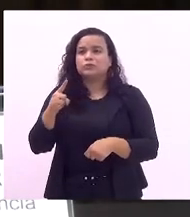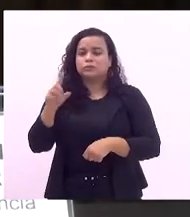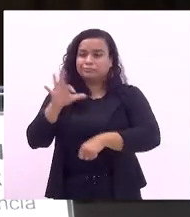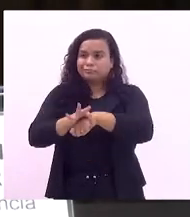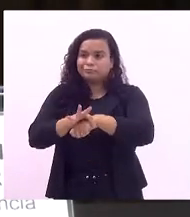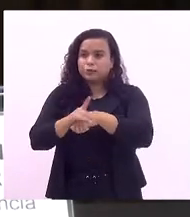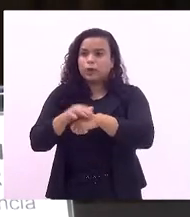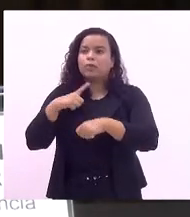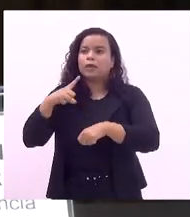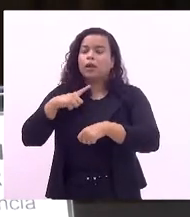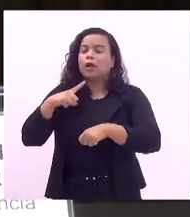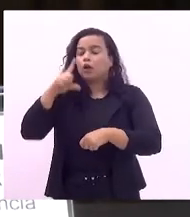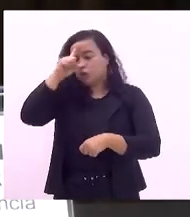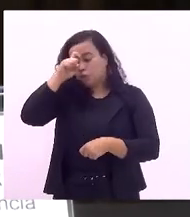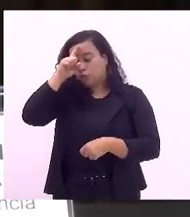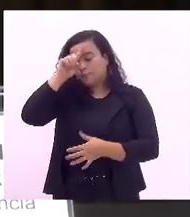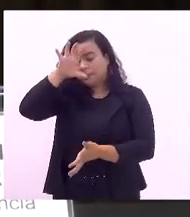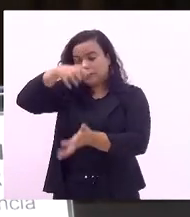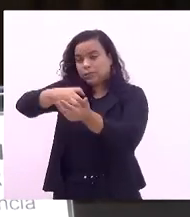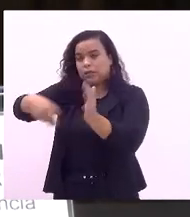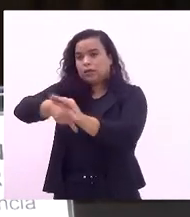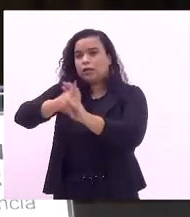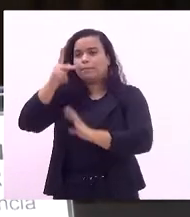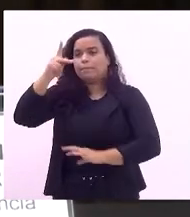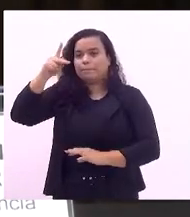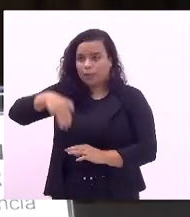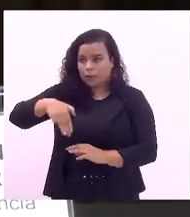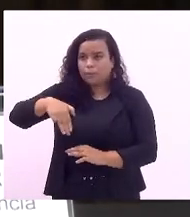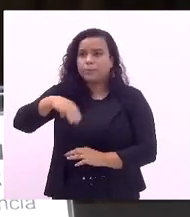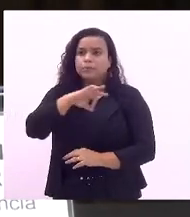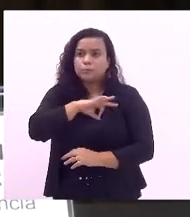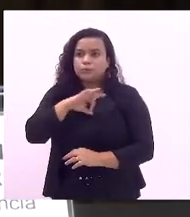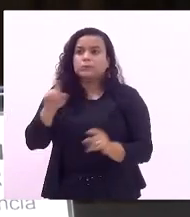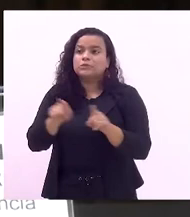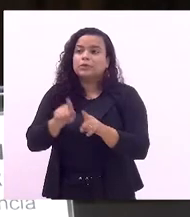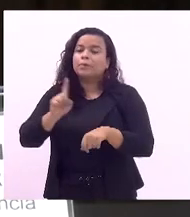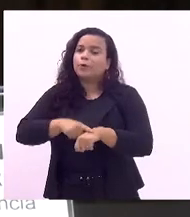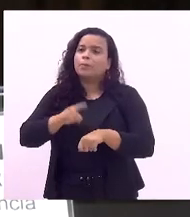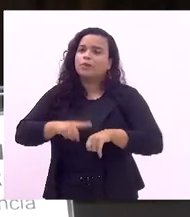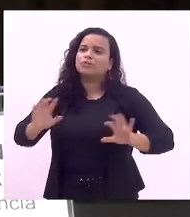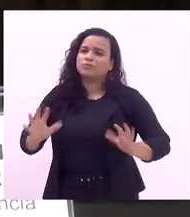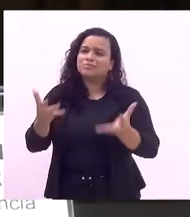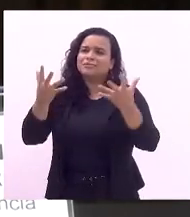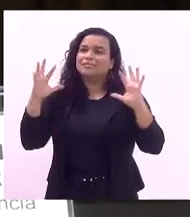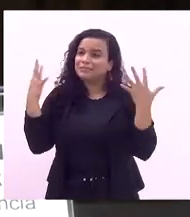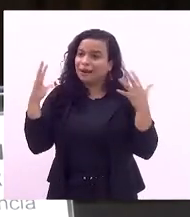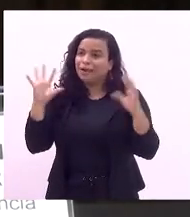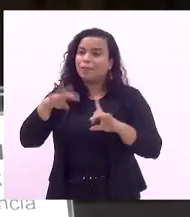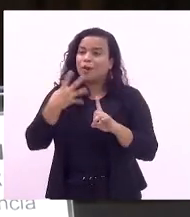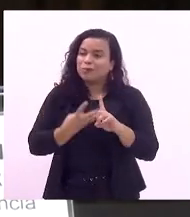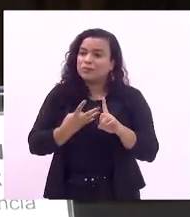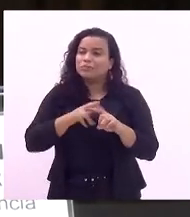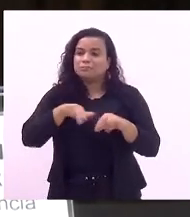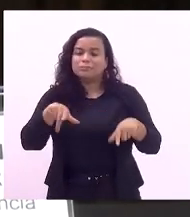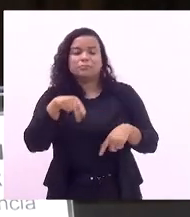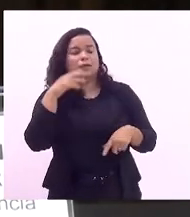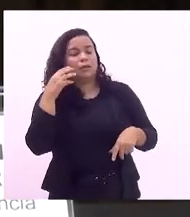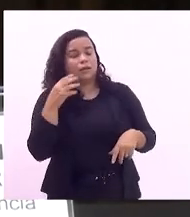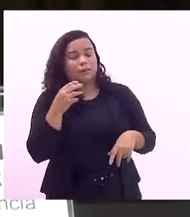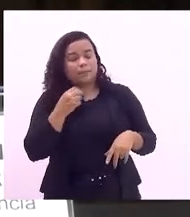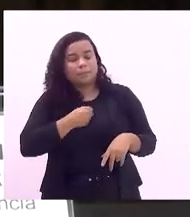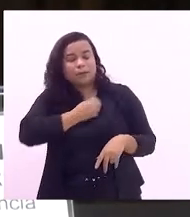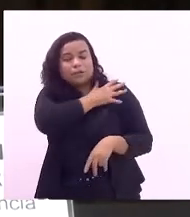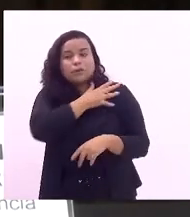central da polícia militar e também alguns momentos de celebração de solenidades militares